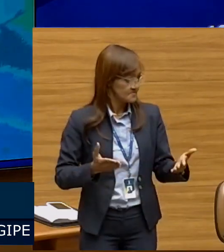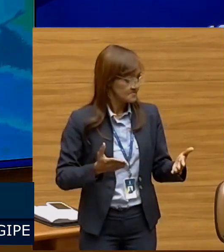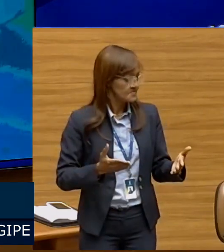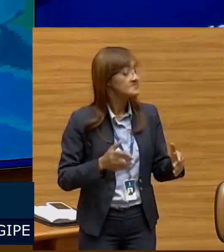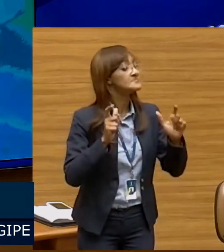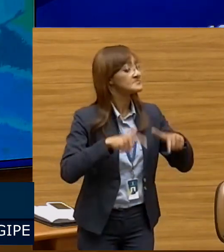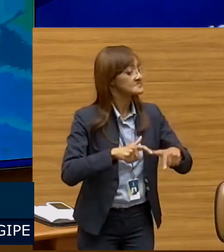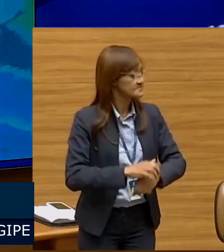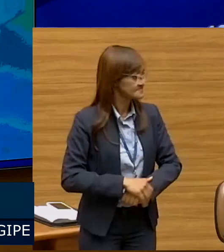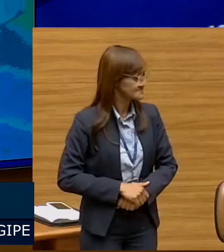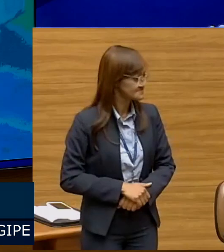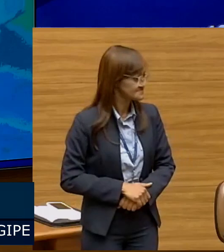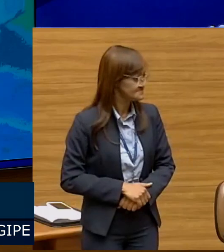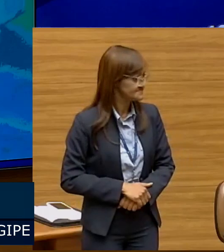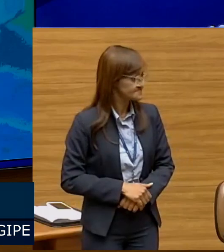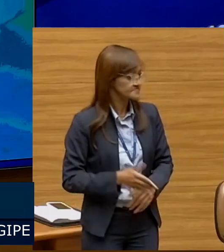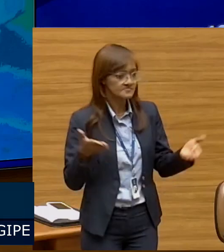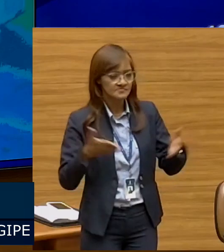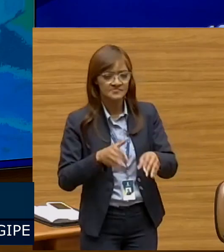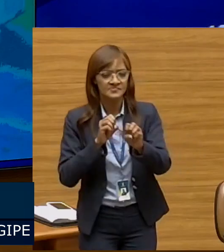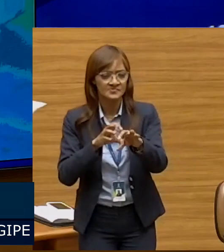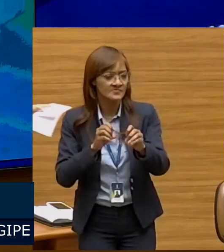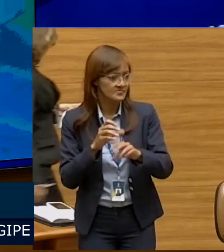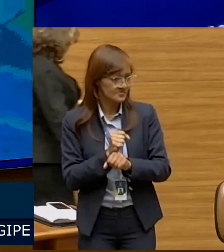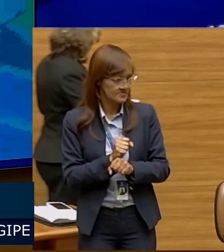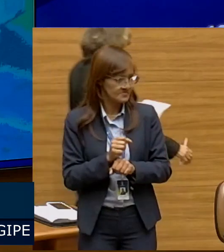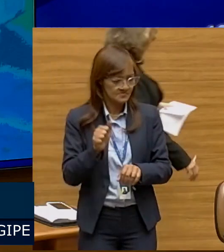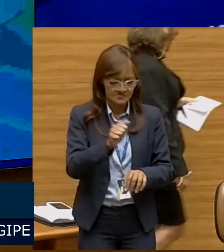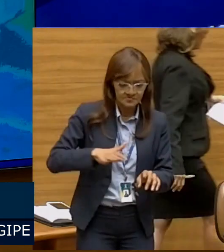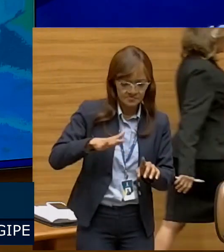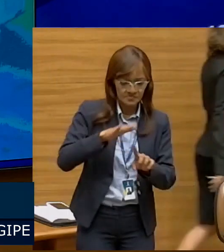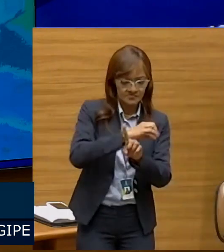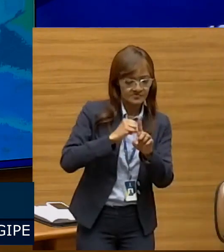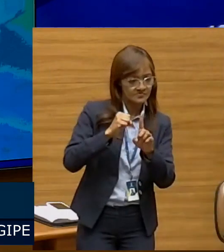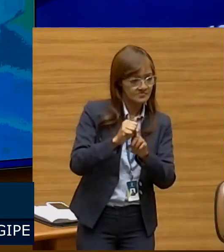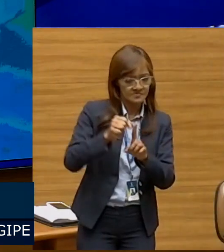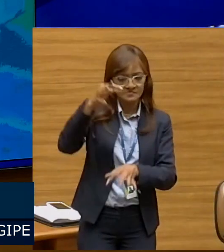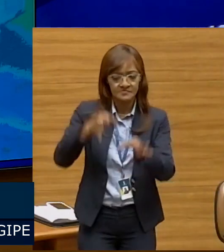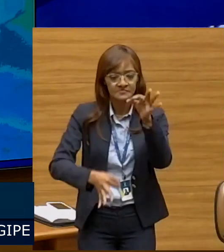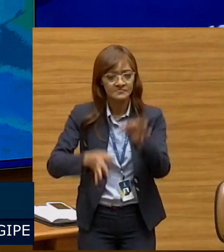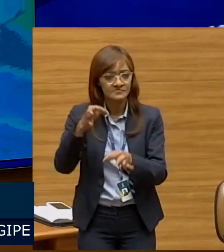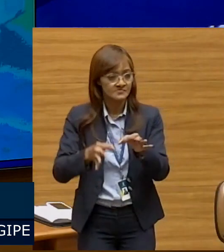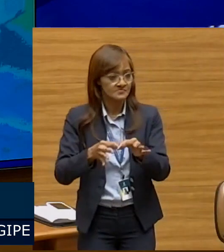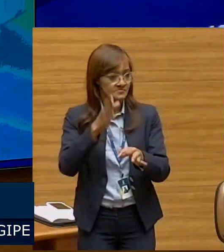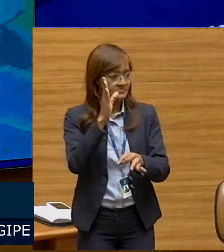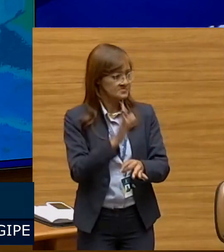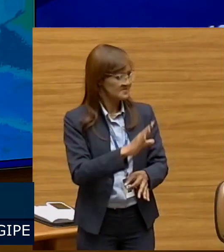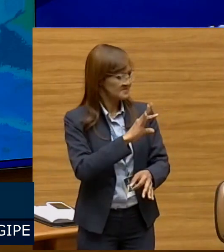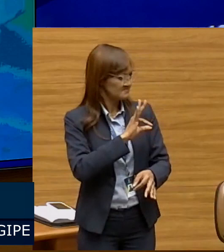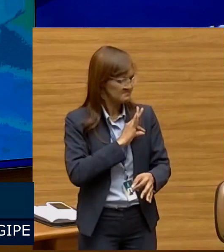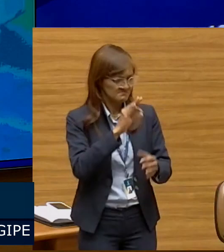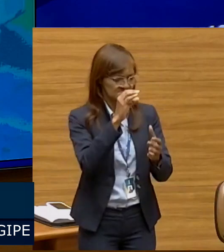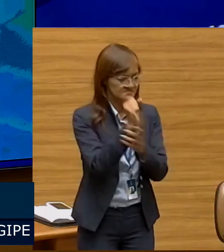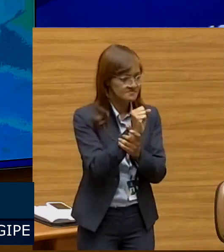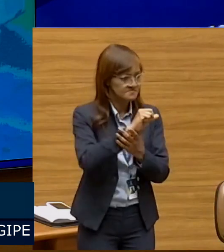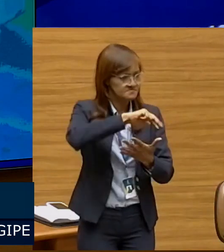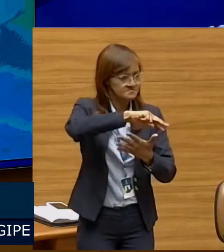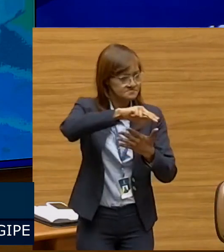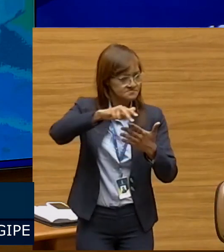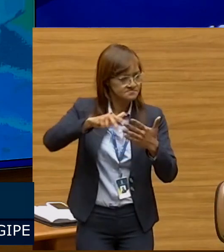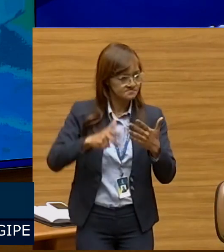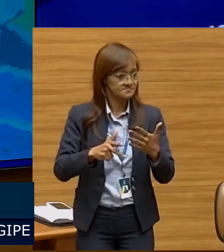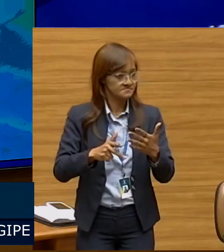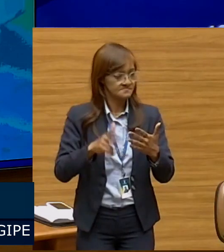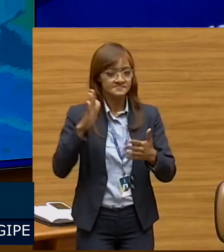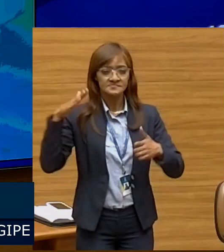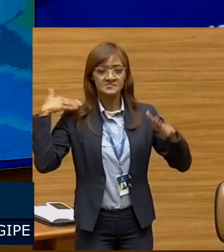ter? Temos aqui o recorte: educação, assistência social, saúde, justiça, segurança pública, comunicação, arte e